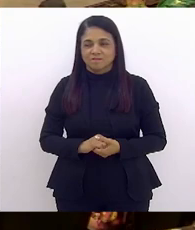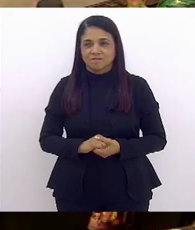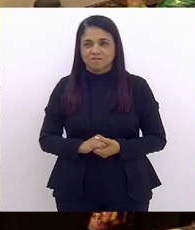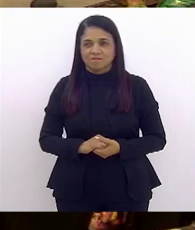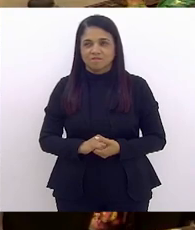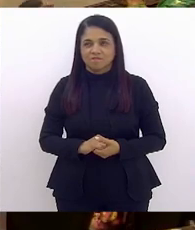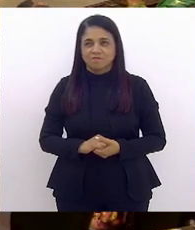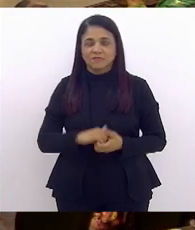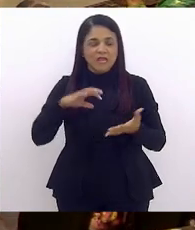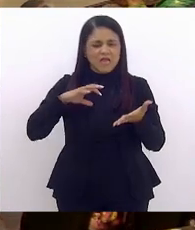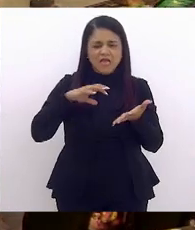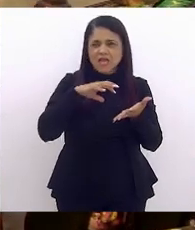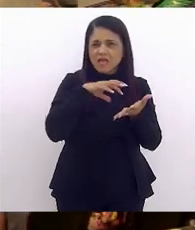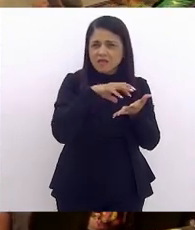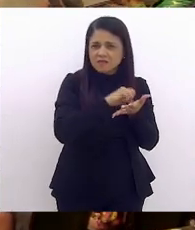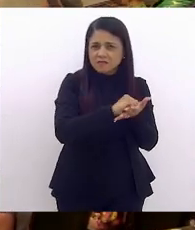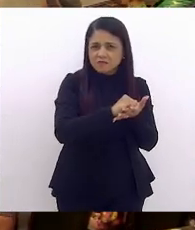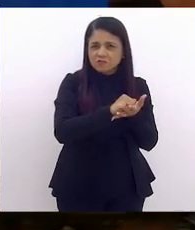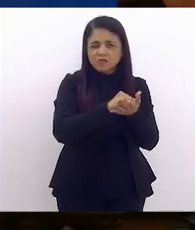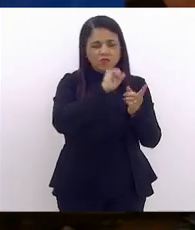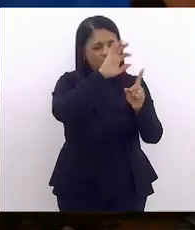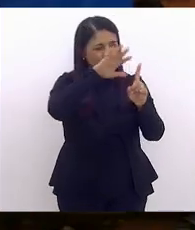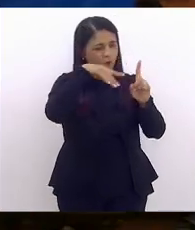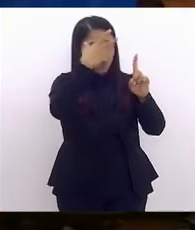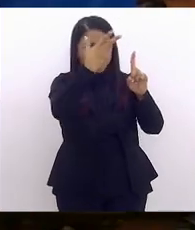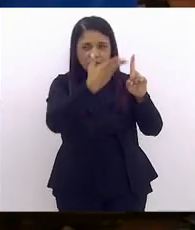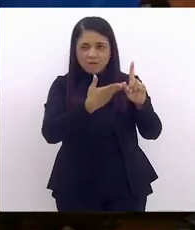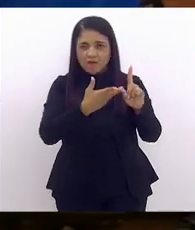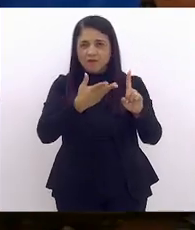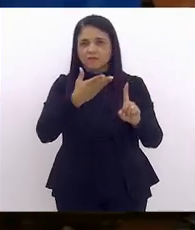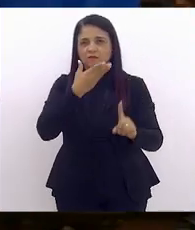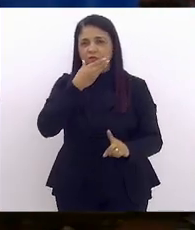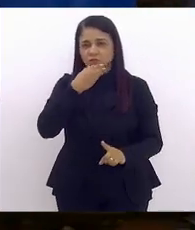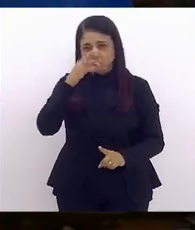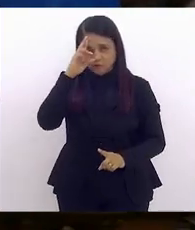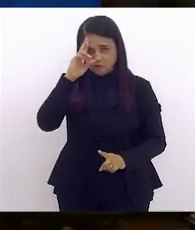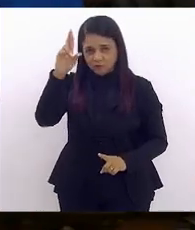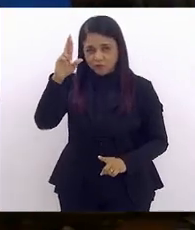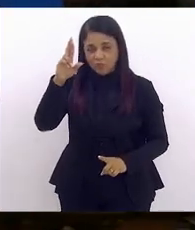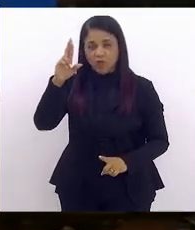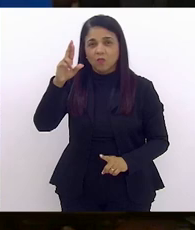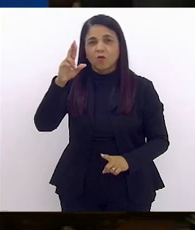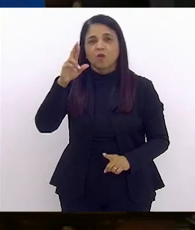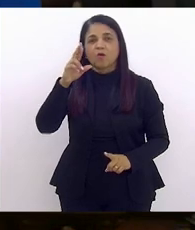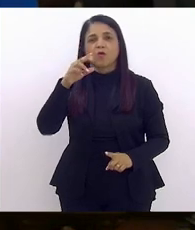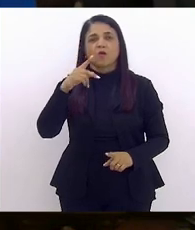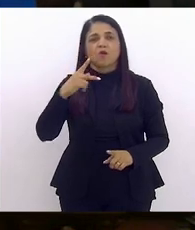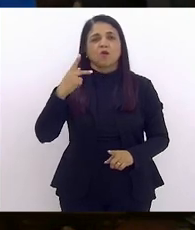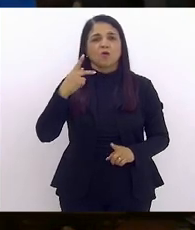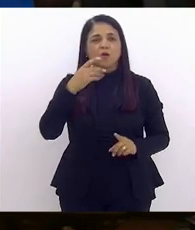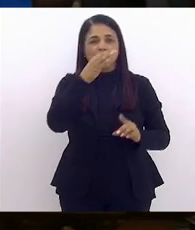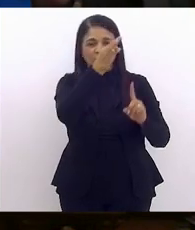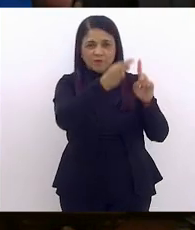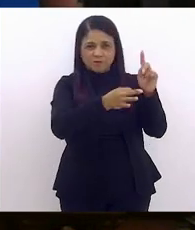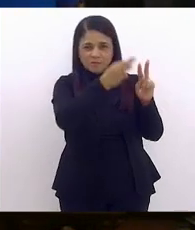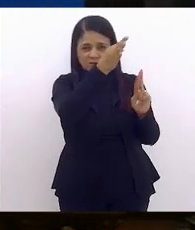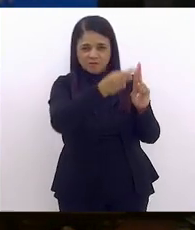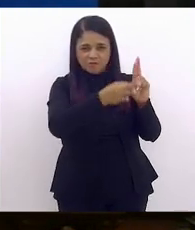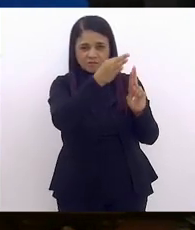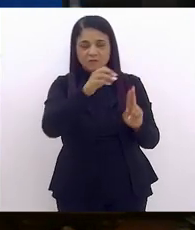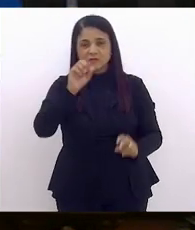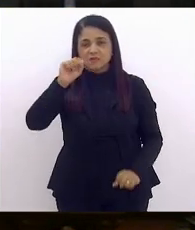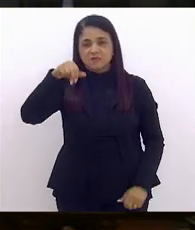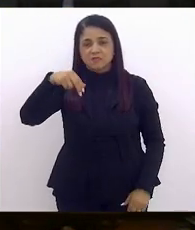Registro a homenagem ao senhor comendador Sandro Avelar, do governador